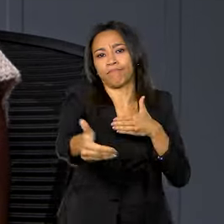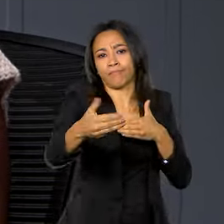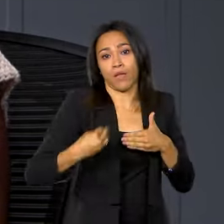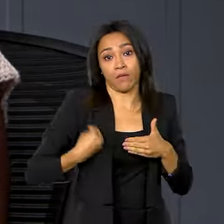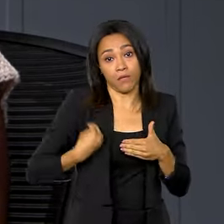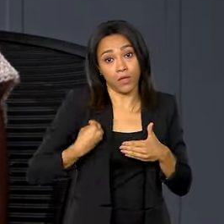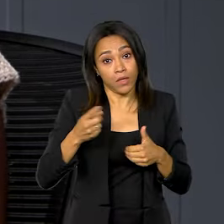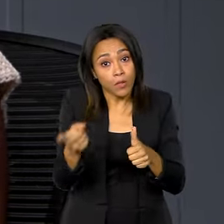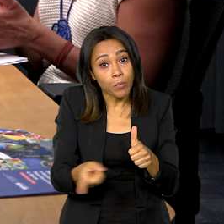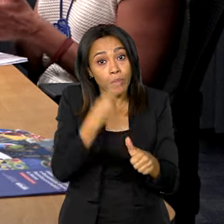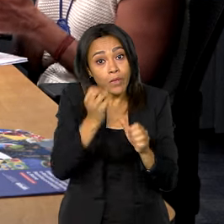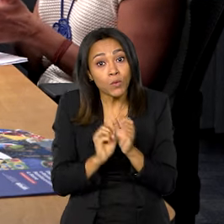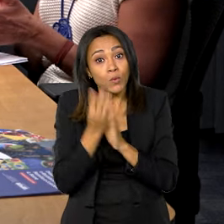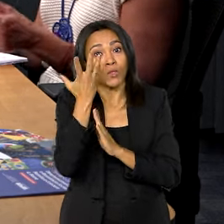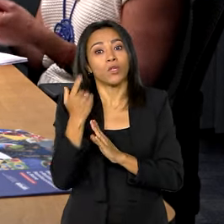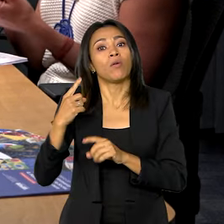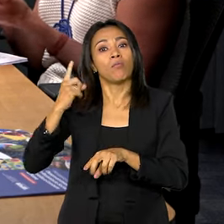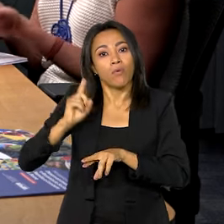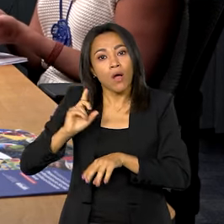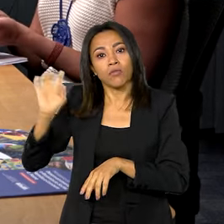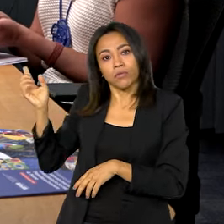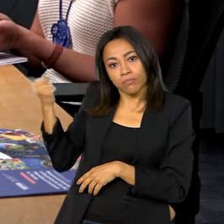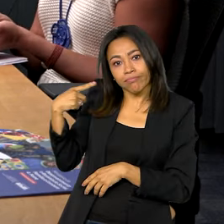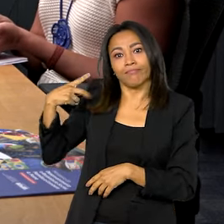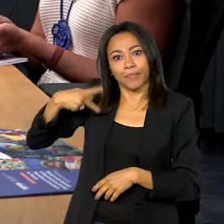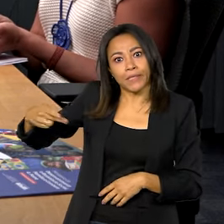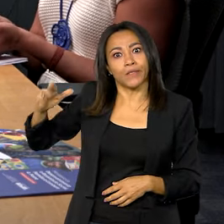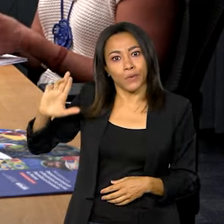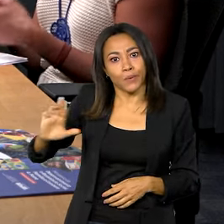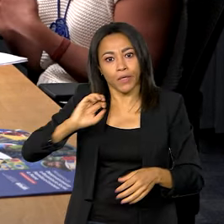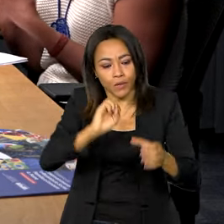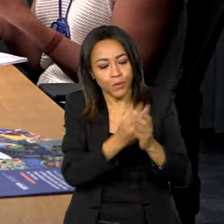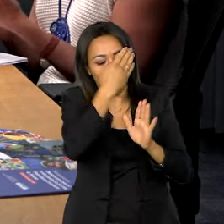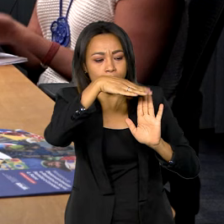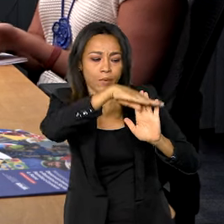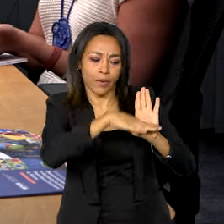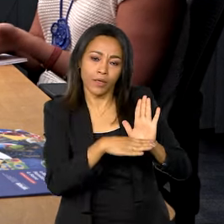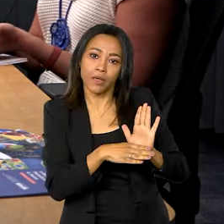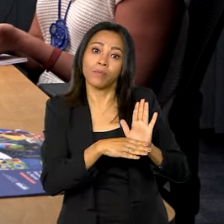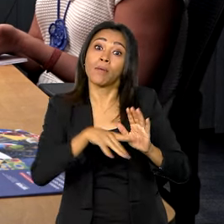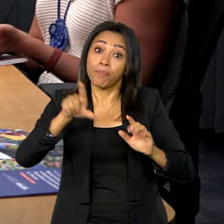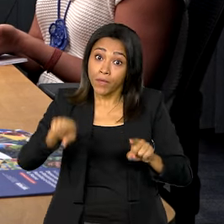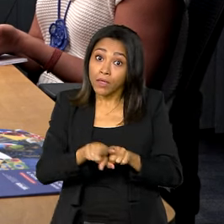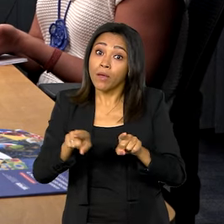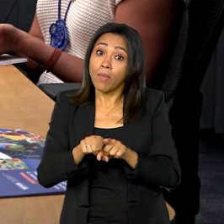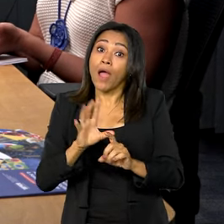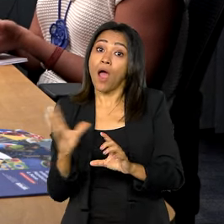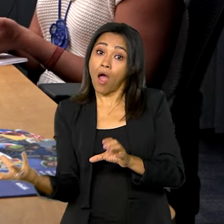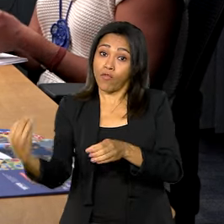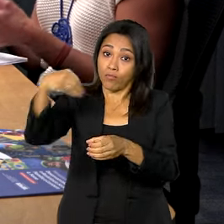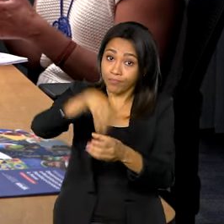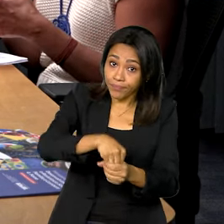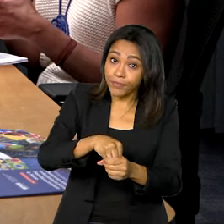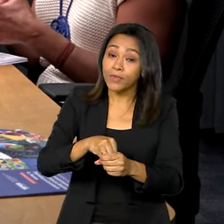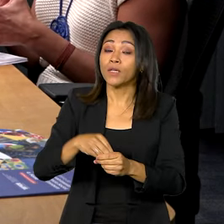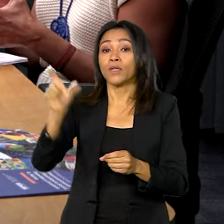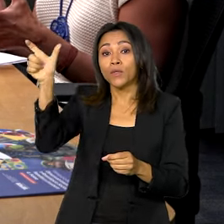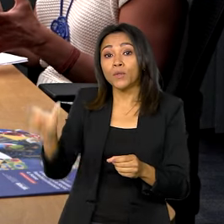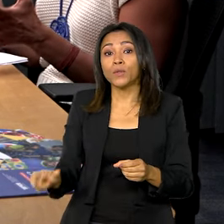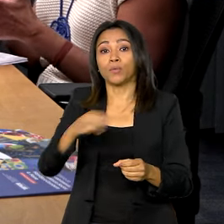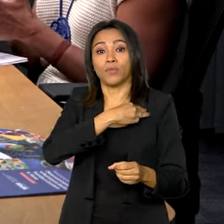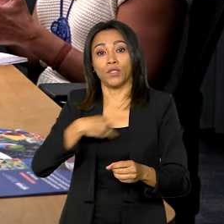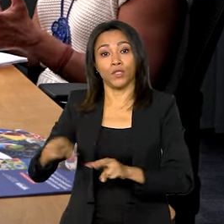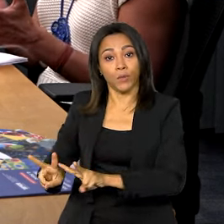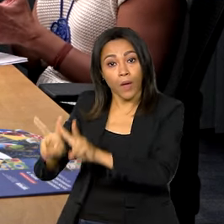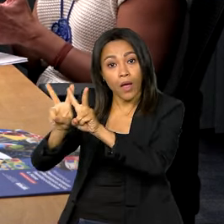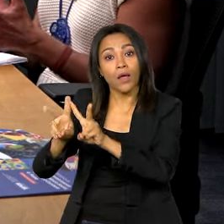o benefício primeira infância surgiu de uma determinação do presidente Lula foi incorporado pelo Ministro Welliton dias e nós já